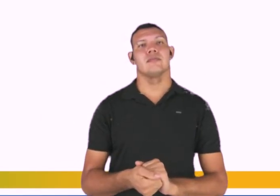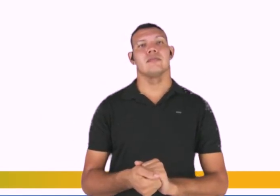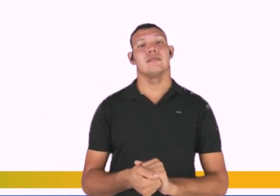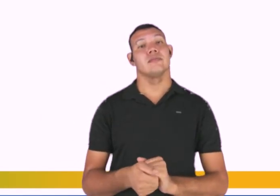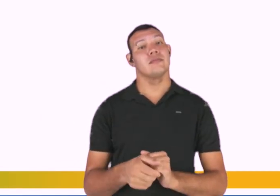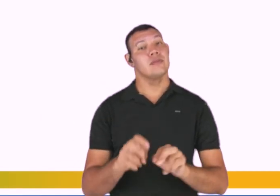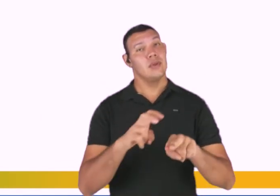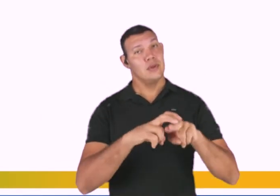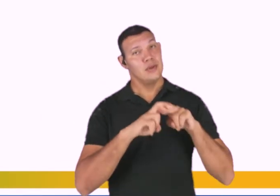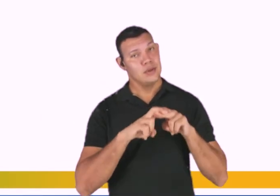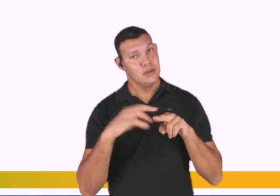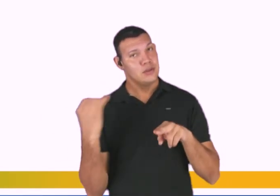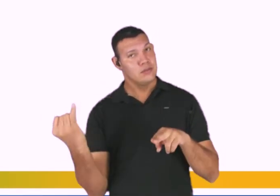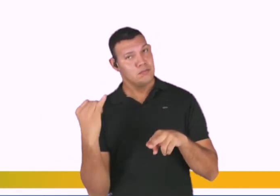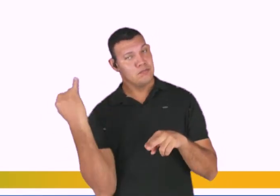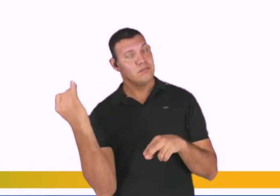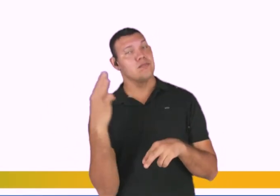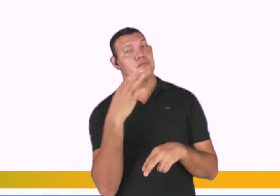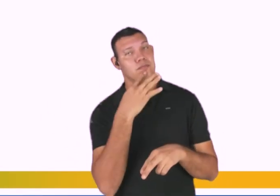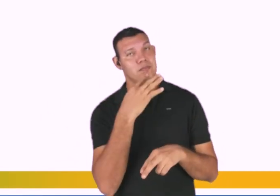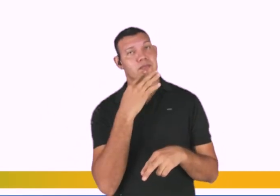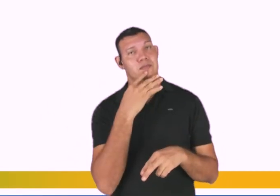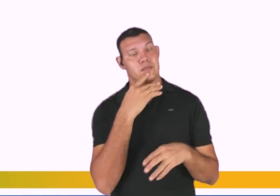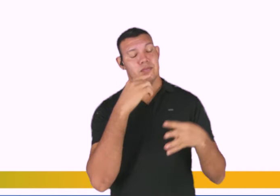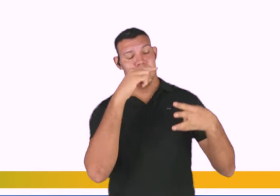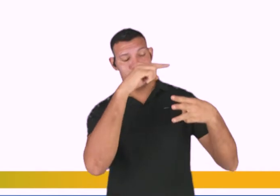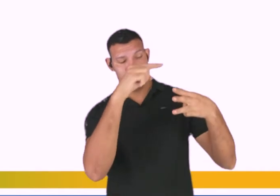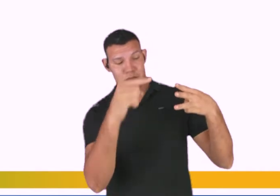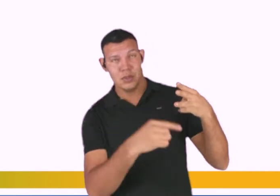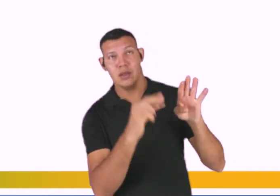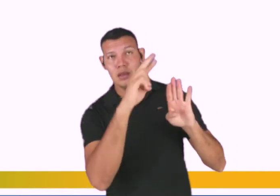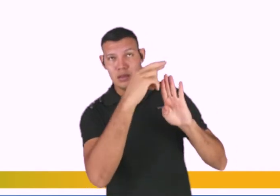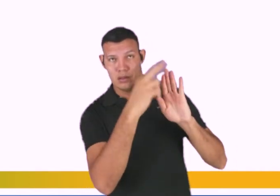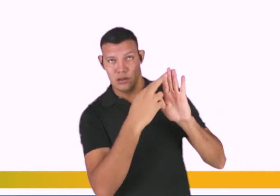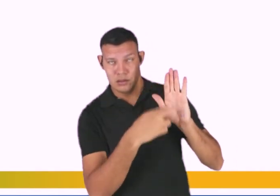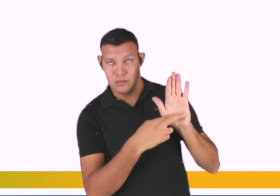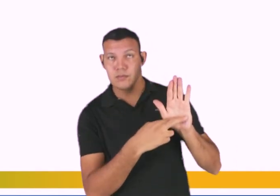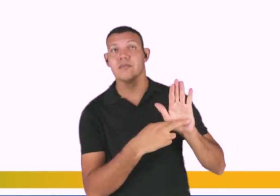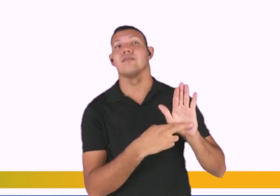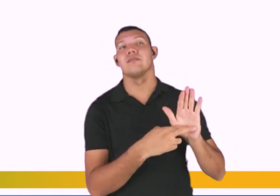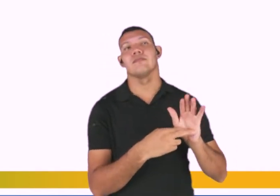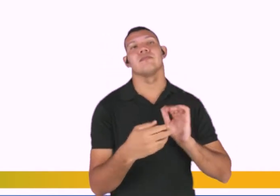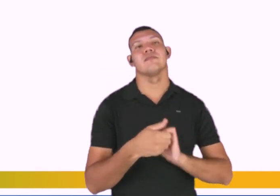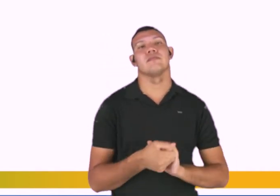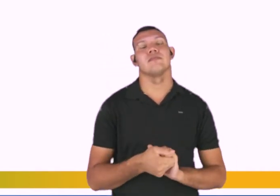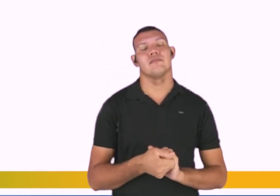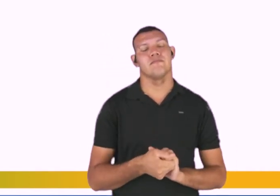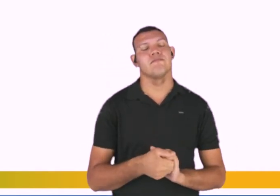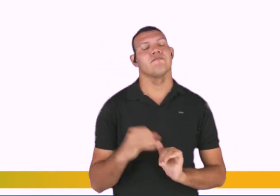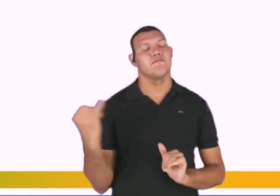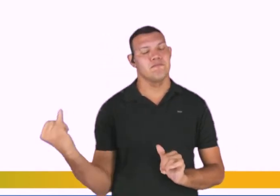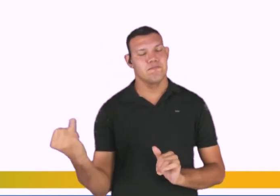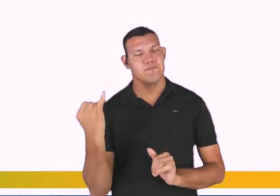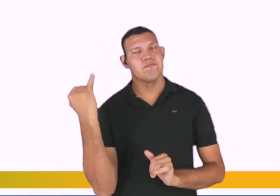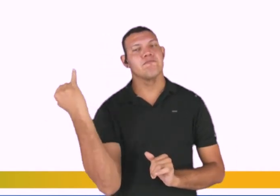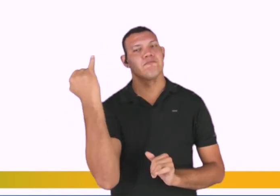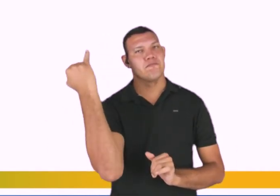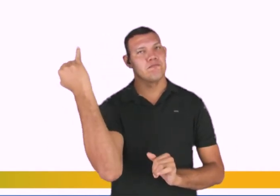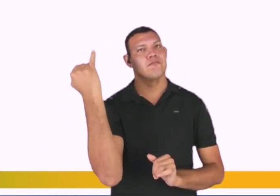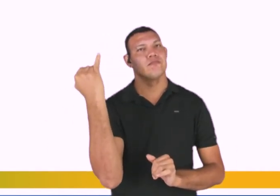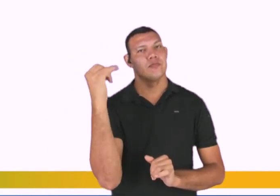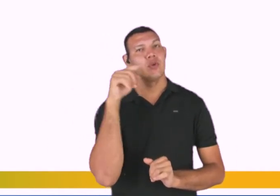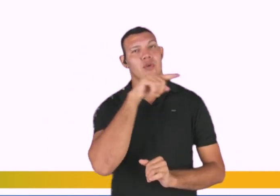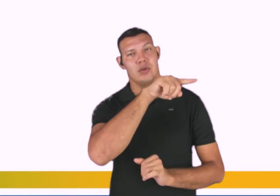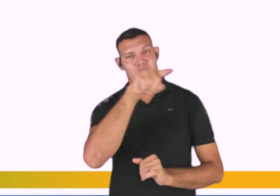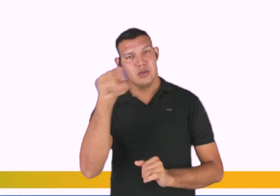que é importante vocês conhecerem essas três propriedades que serão de grande valor para